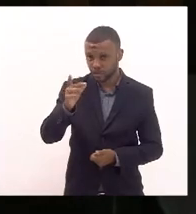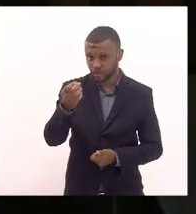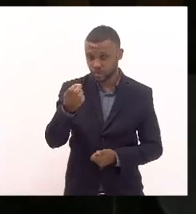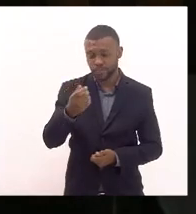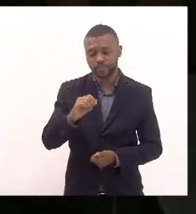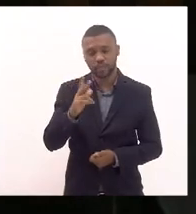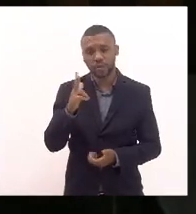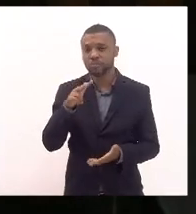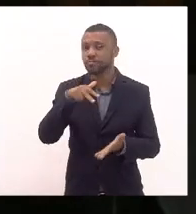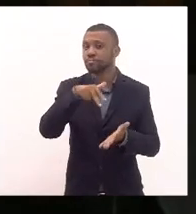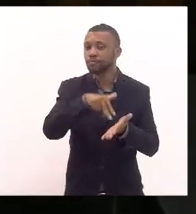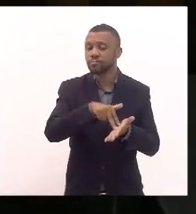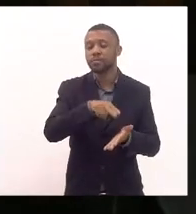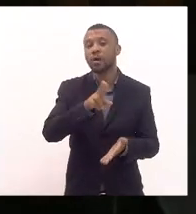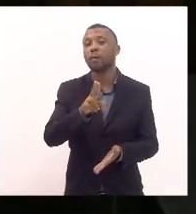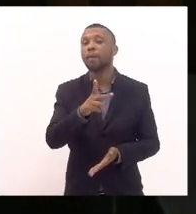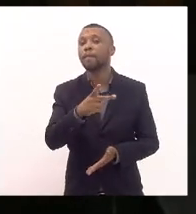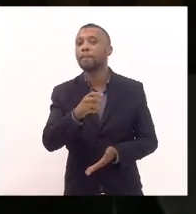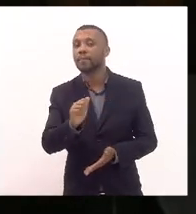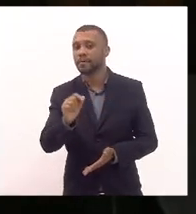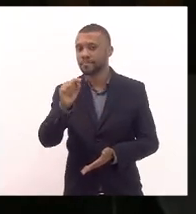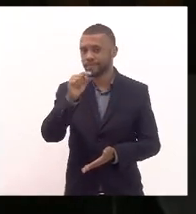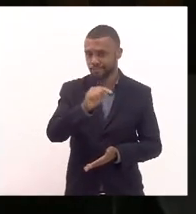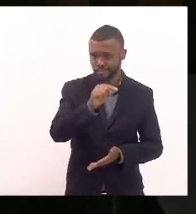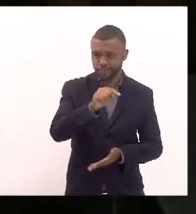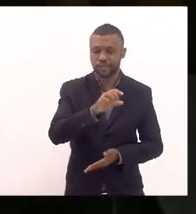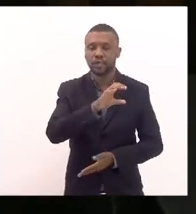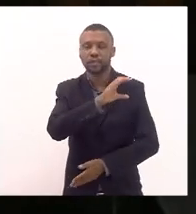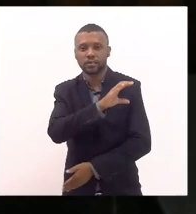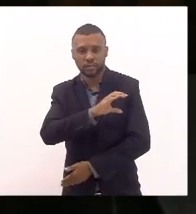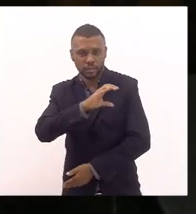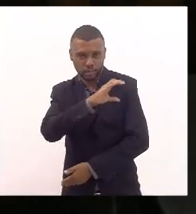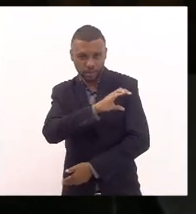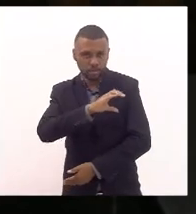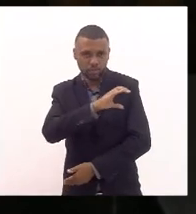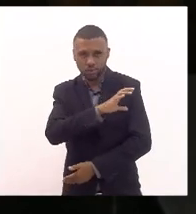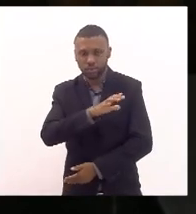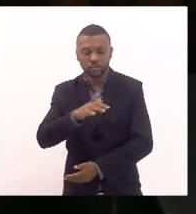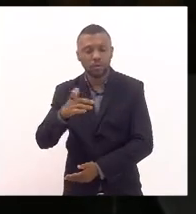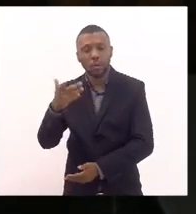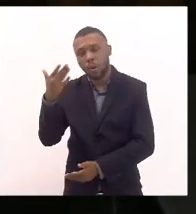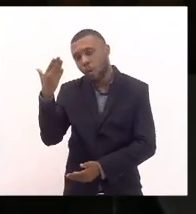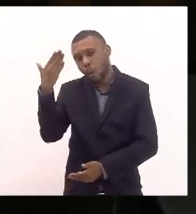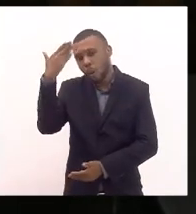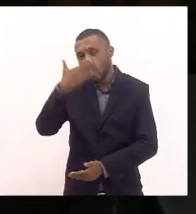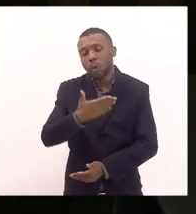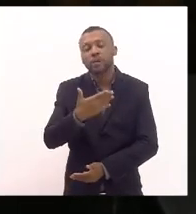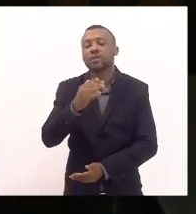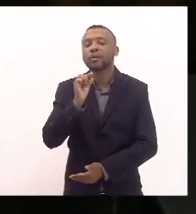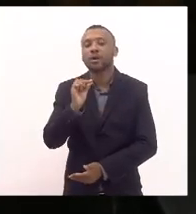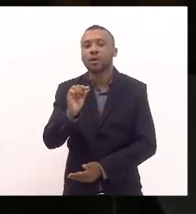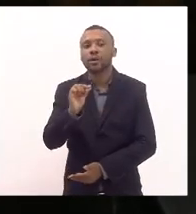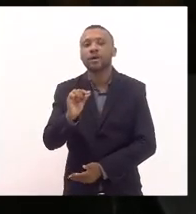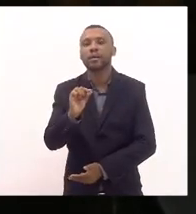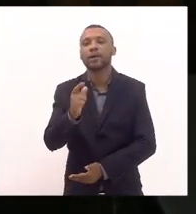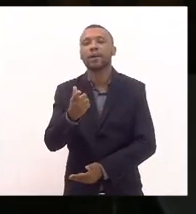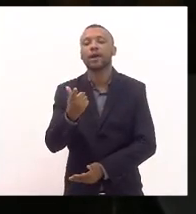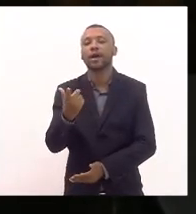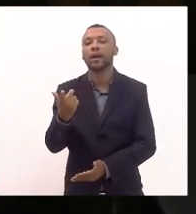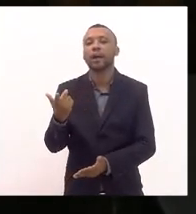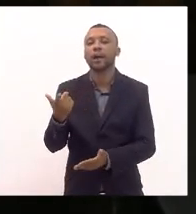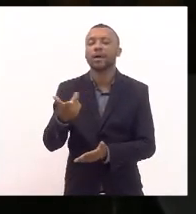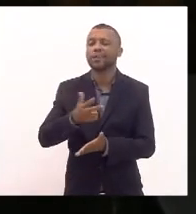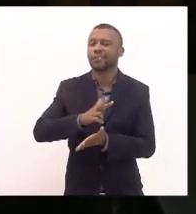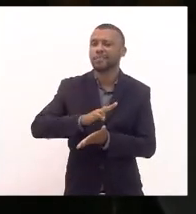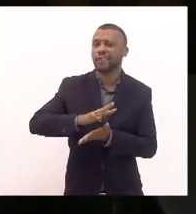de pronto atendimento na UPA e pude constatar com a chegada de